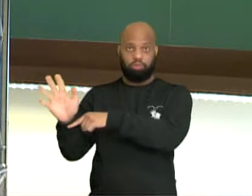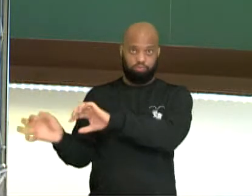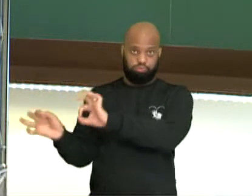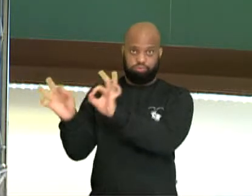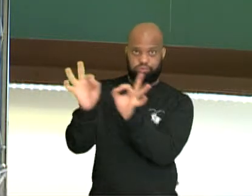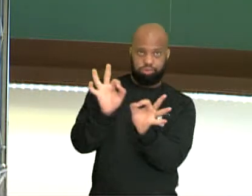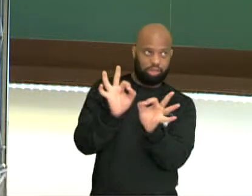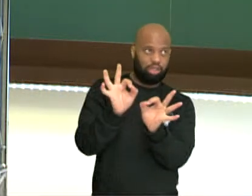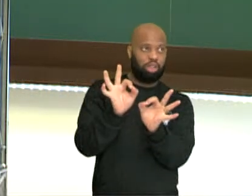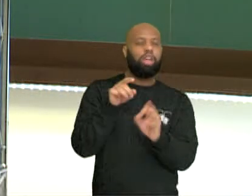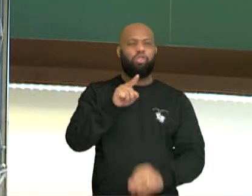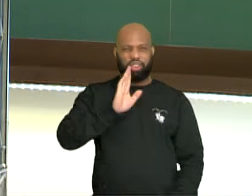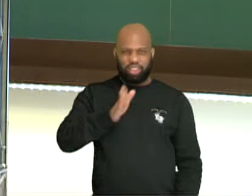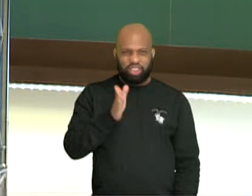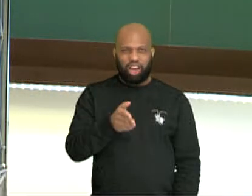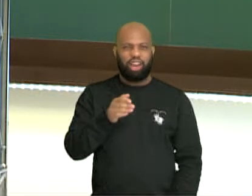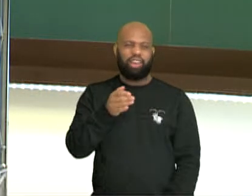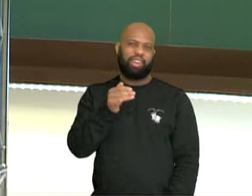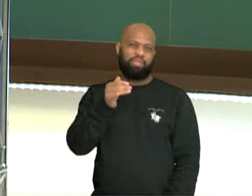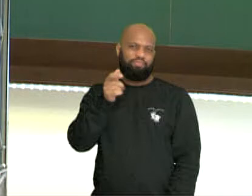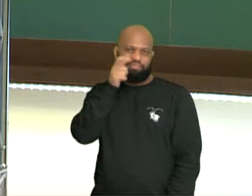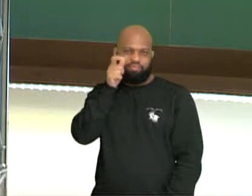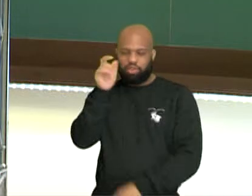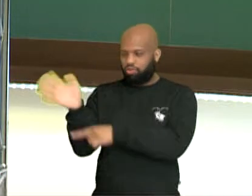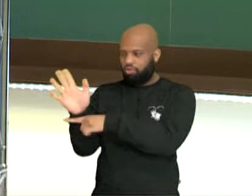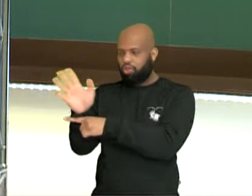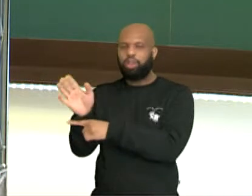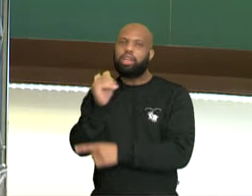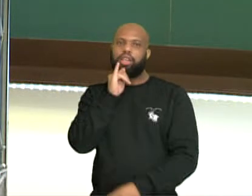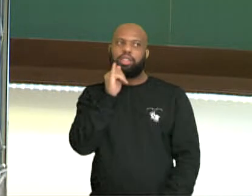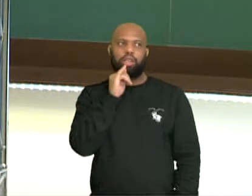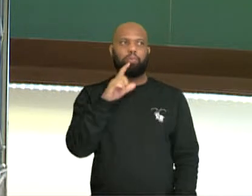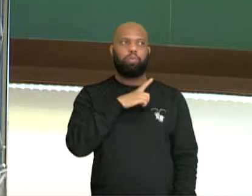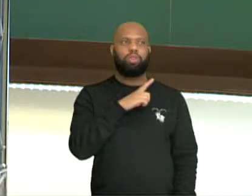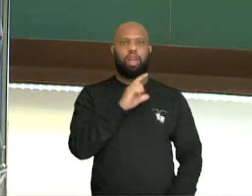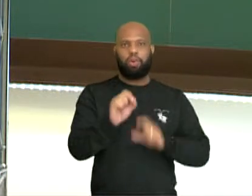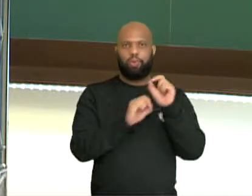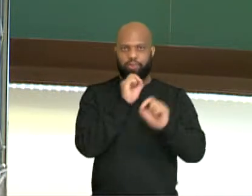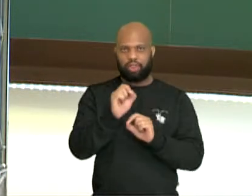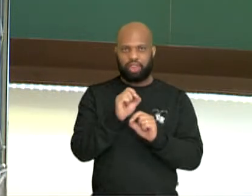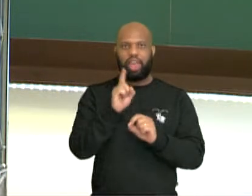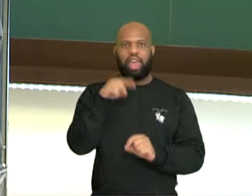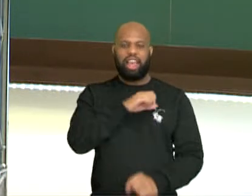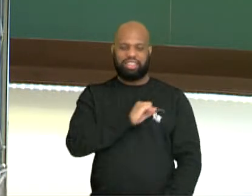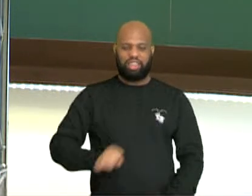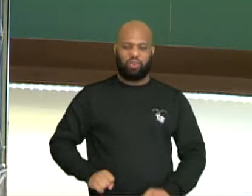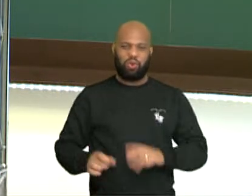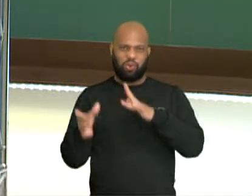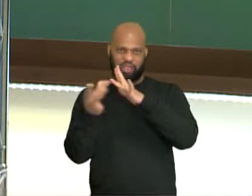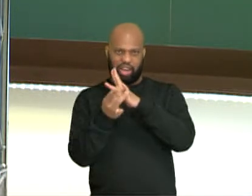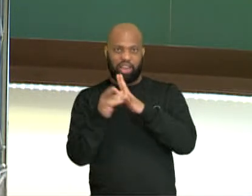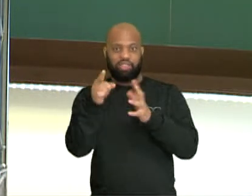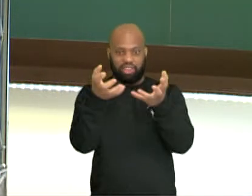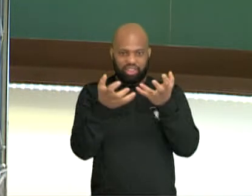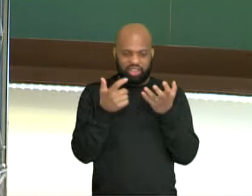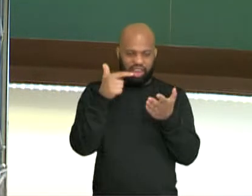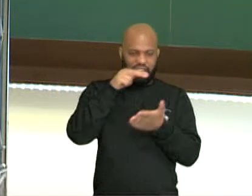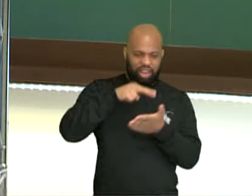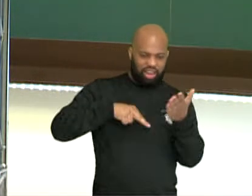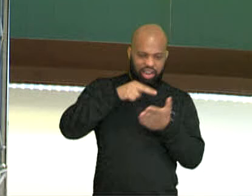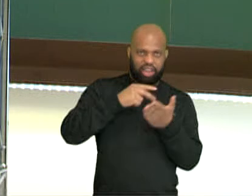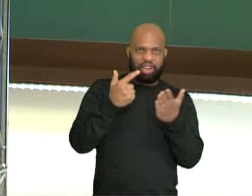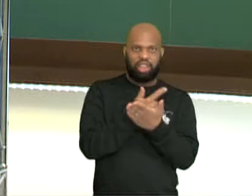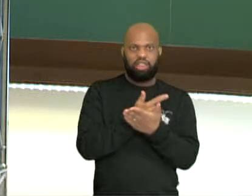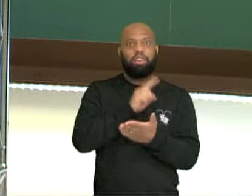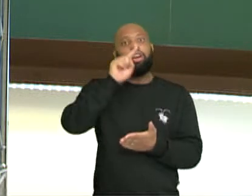quantas vezes já não viu o filme lá? Vamos supor, Senhor dos Anéis. E aquilo te despertou para ler a obra. Você